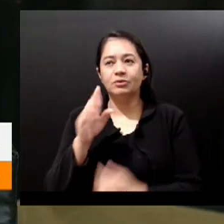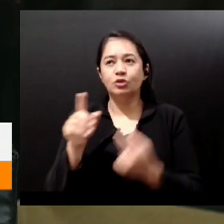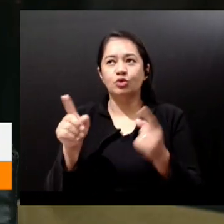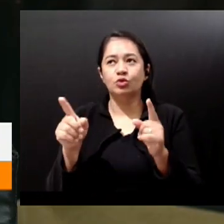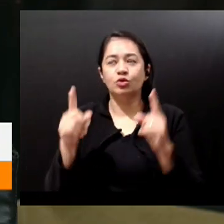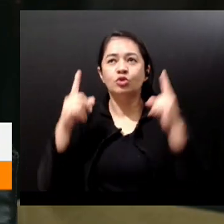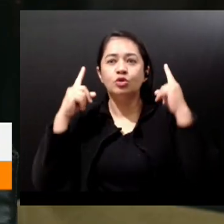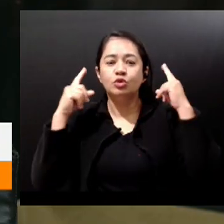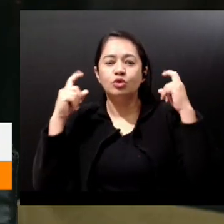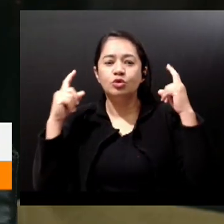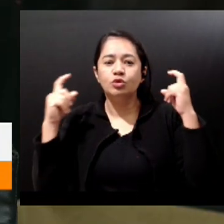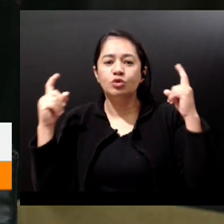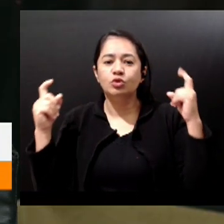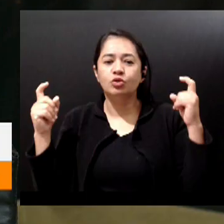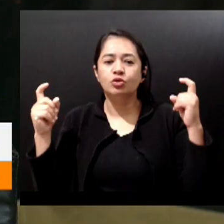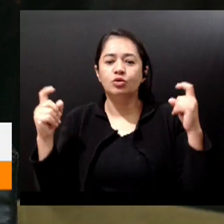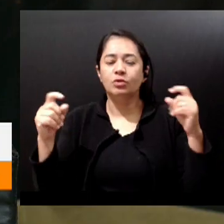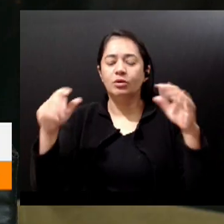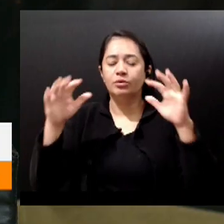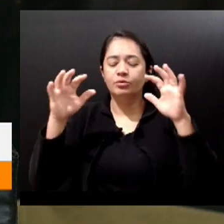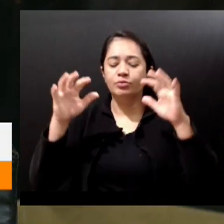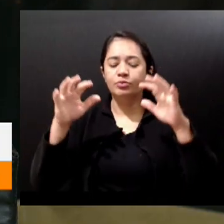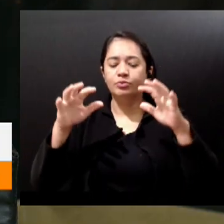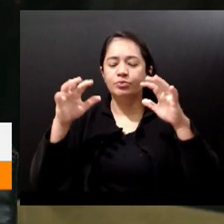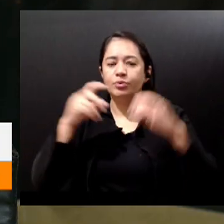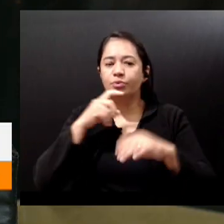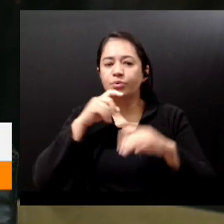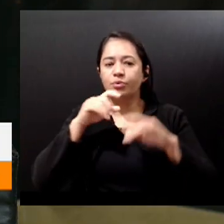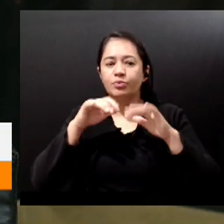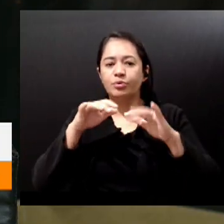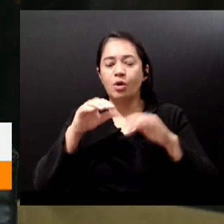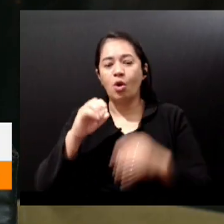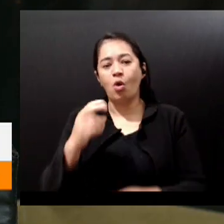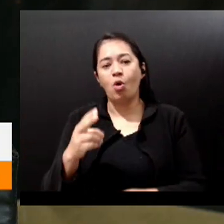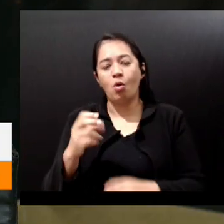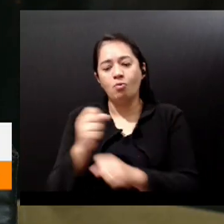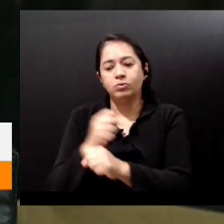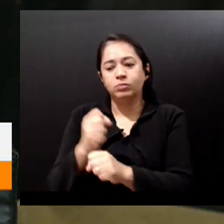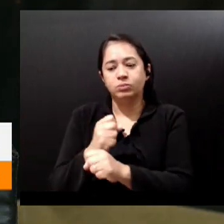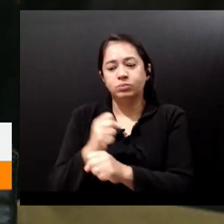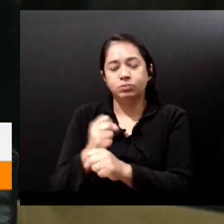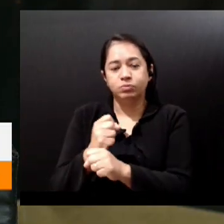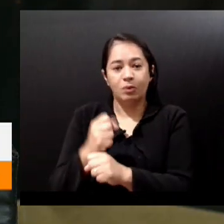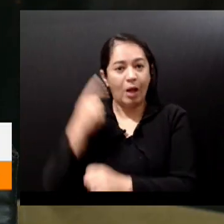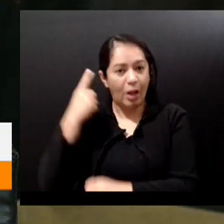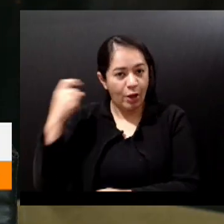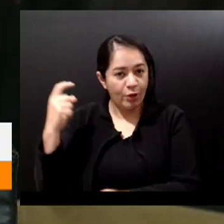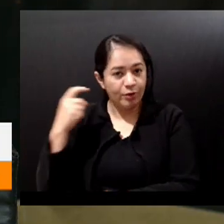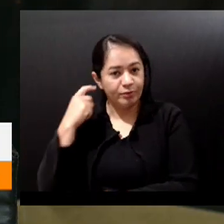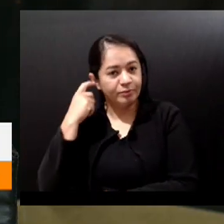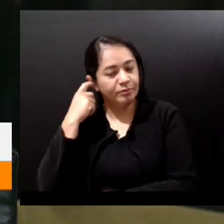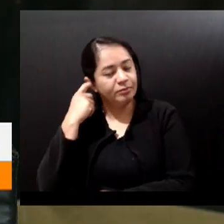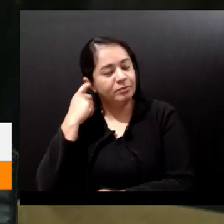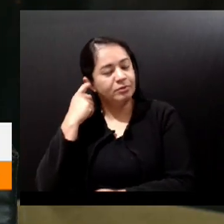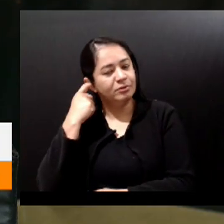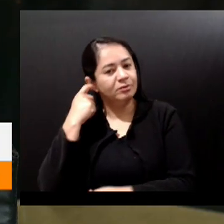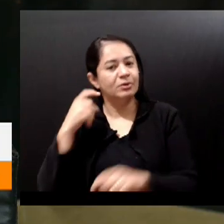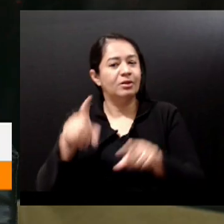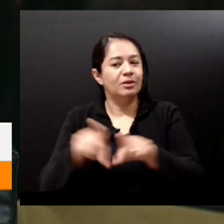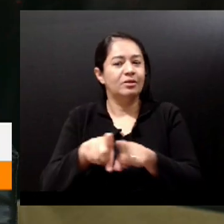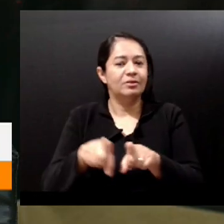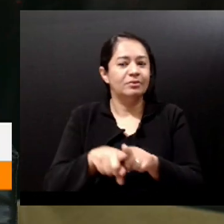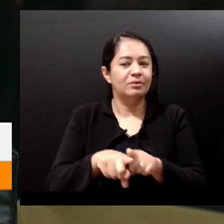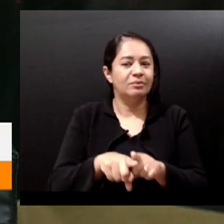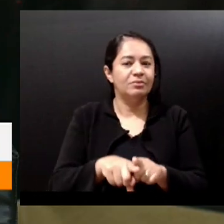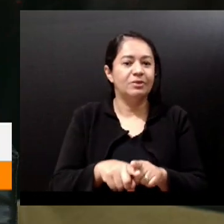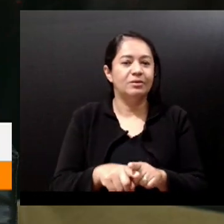ambientes, chuva, ar-condicionado ou barulho de construção ao lado. Também com sons variados, uma conversa paralela, com uma